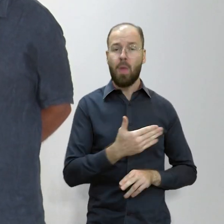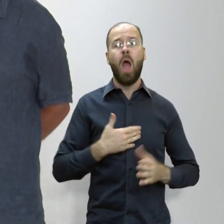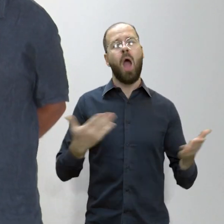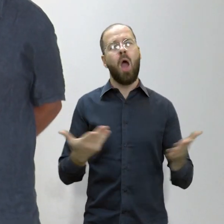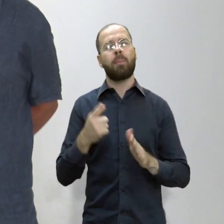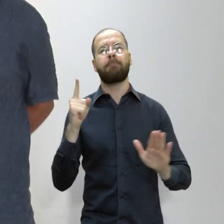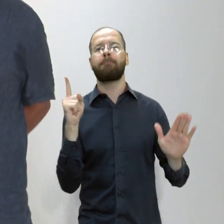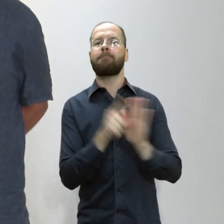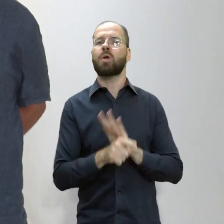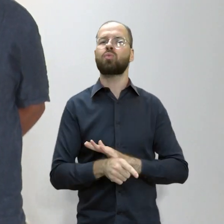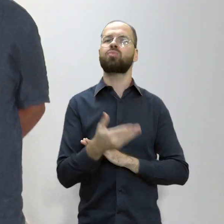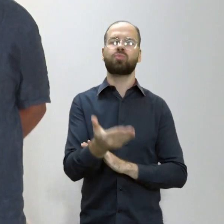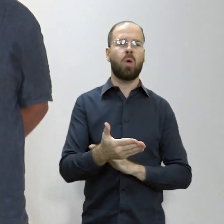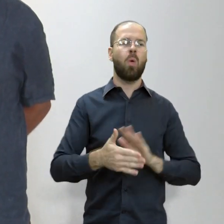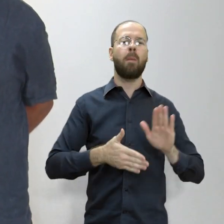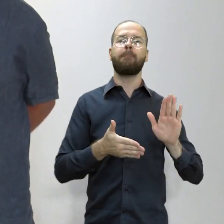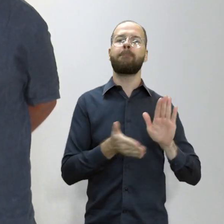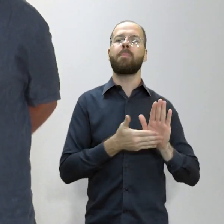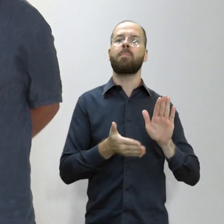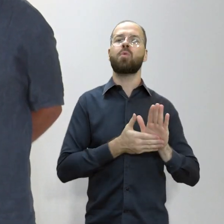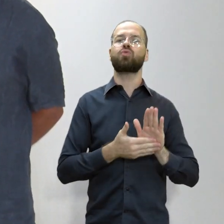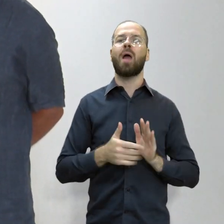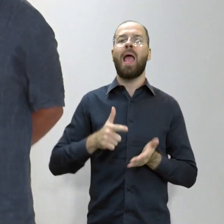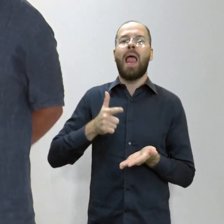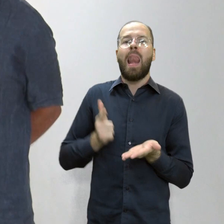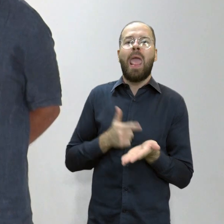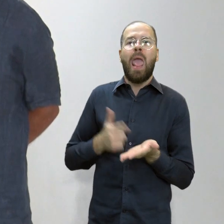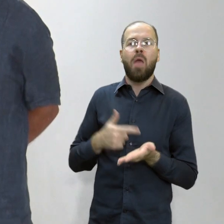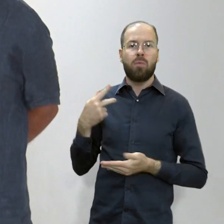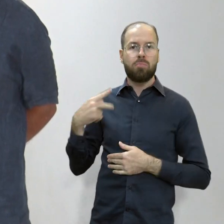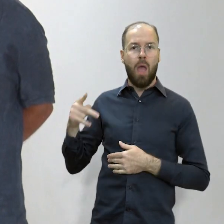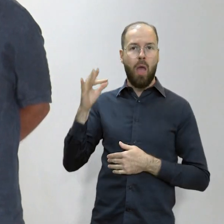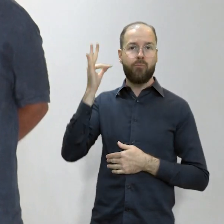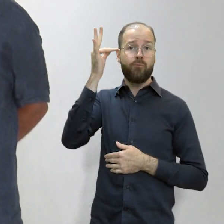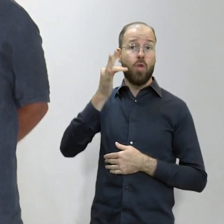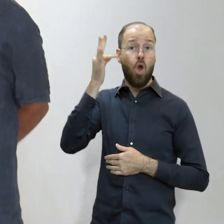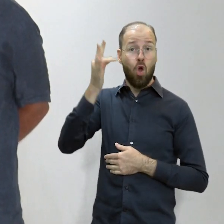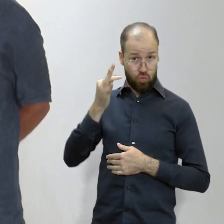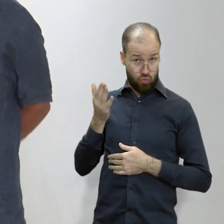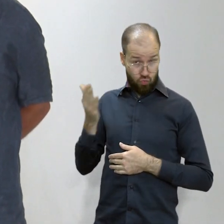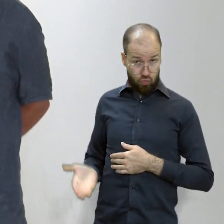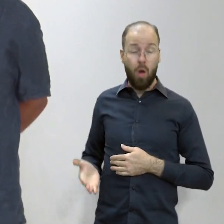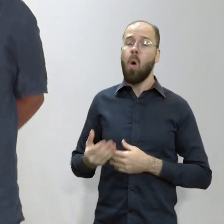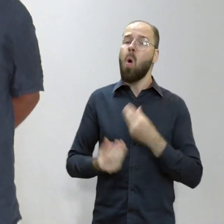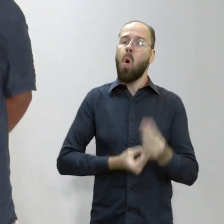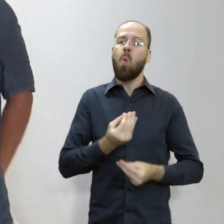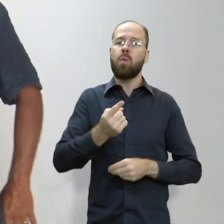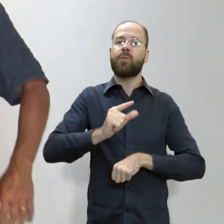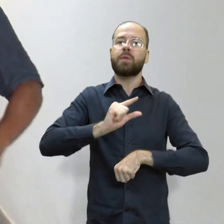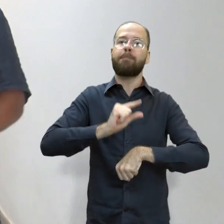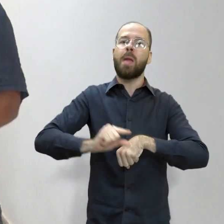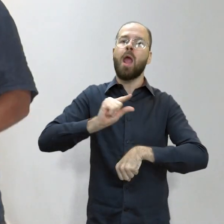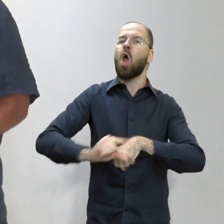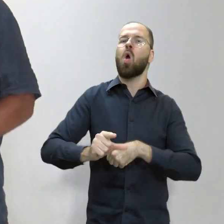a proposta do livro do Heidegger e como que o senhor está trabalhando isso no seu minicurso? Bom,